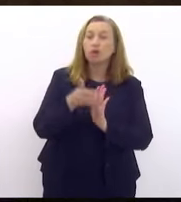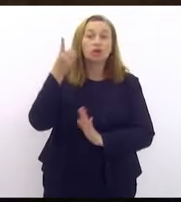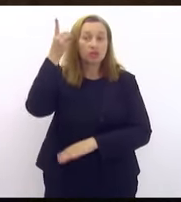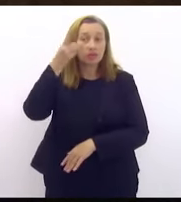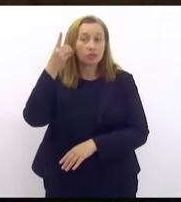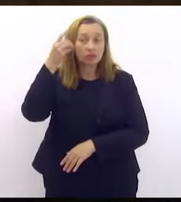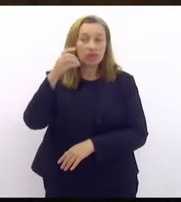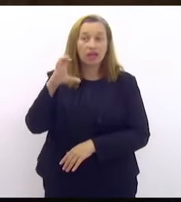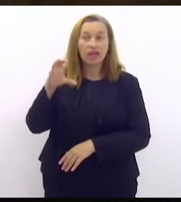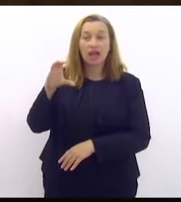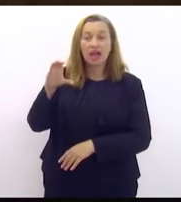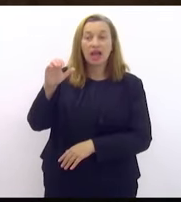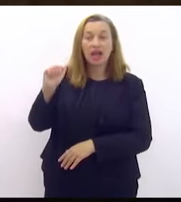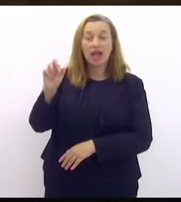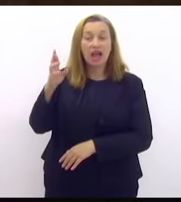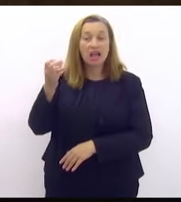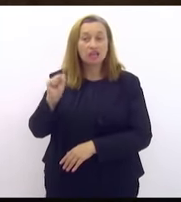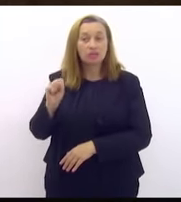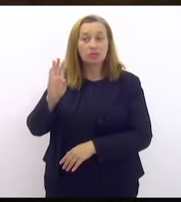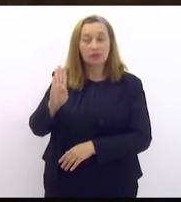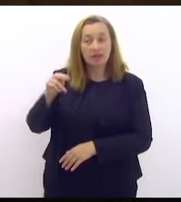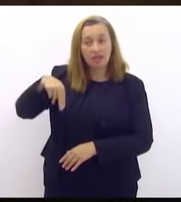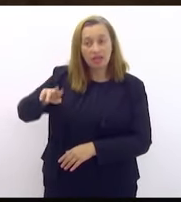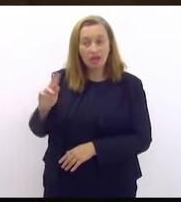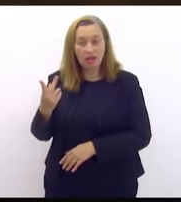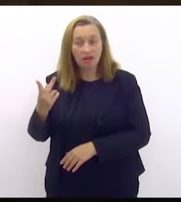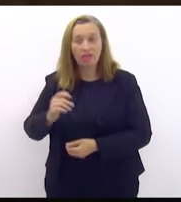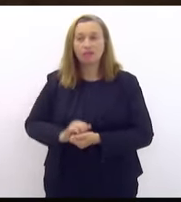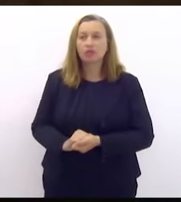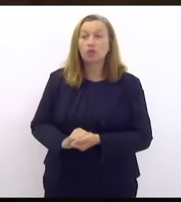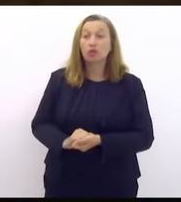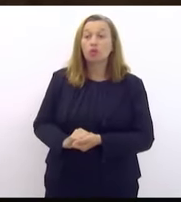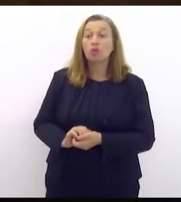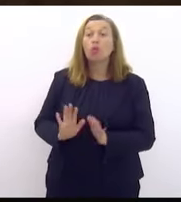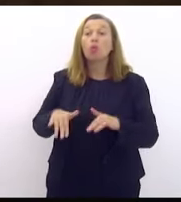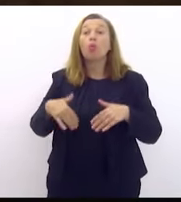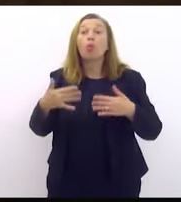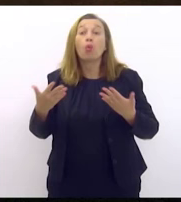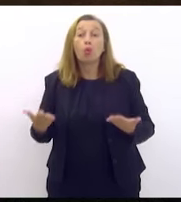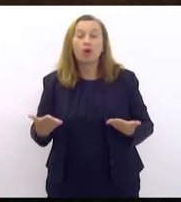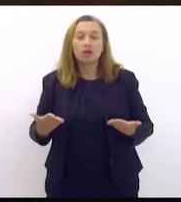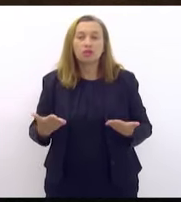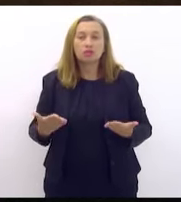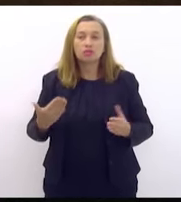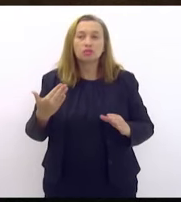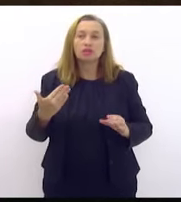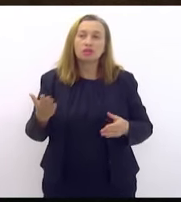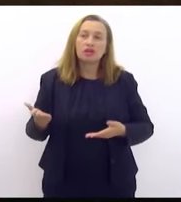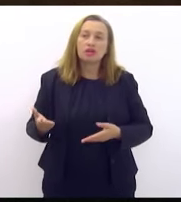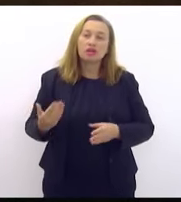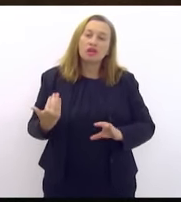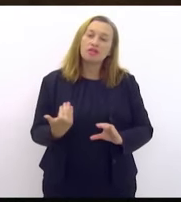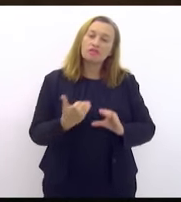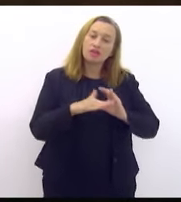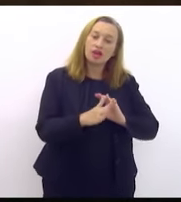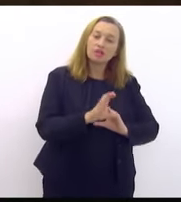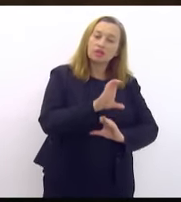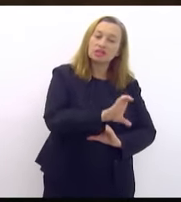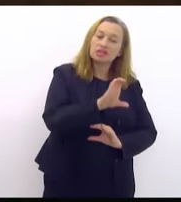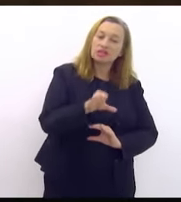BNH quando ele foi submetido à CCJ. E